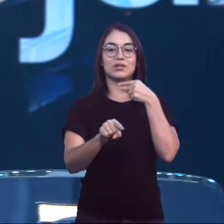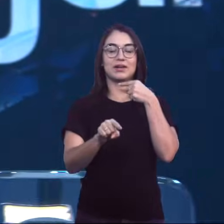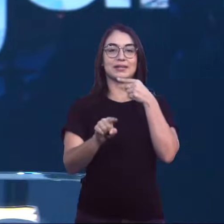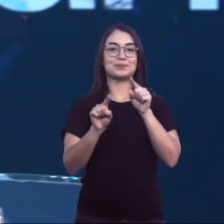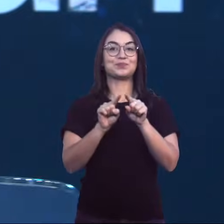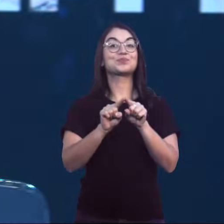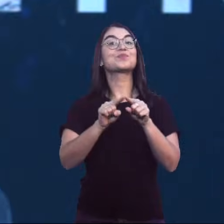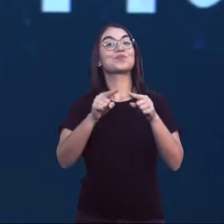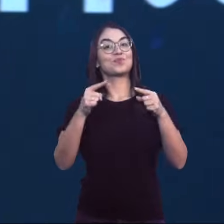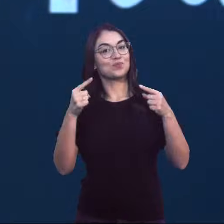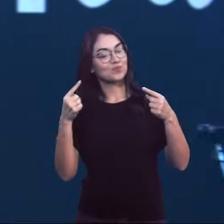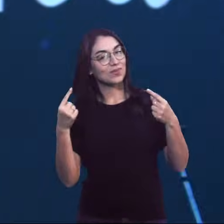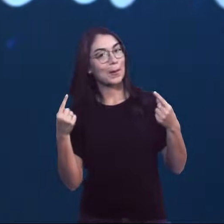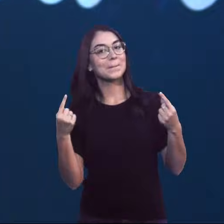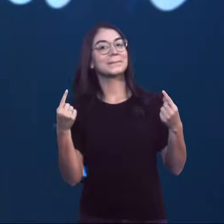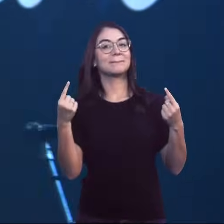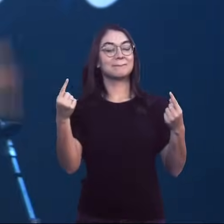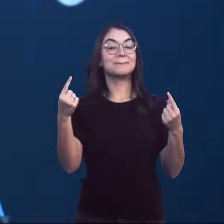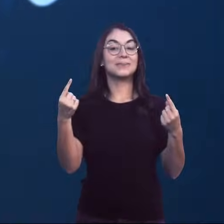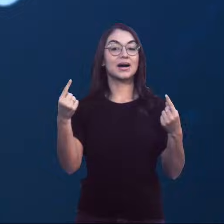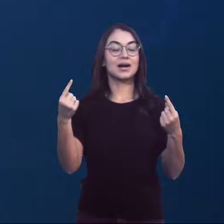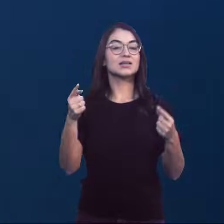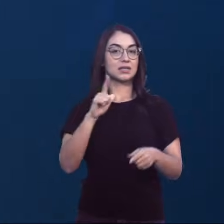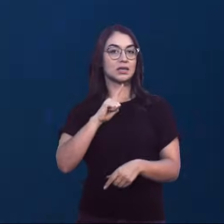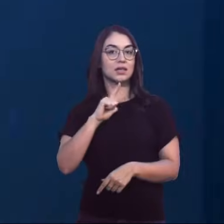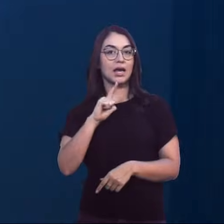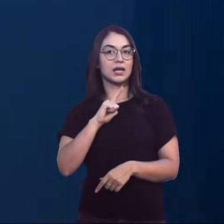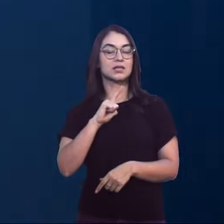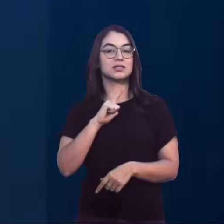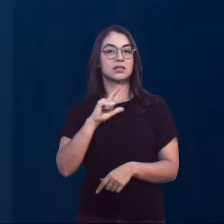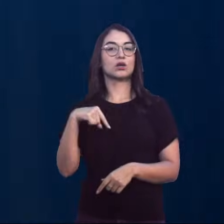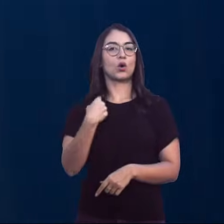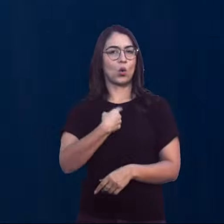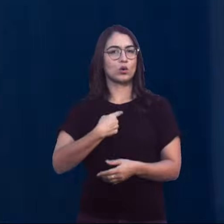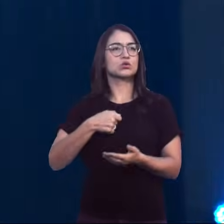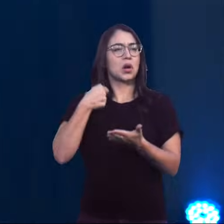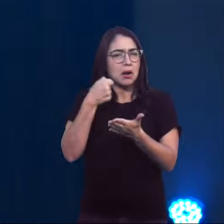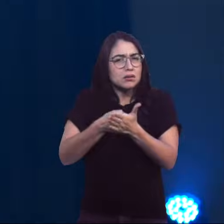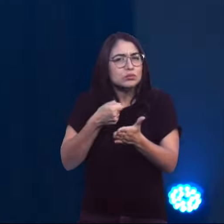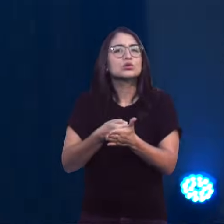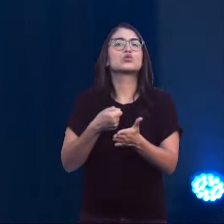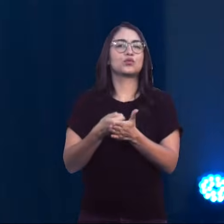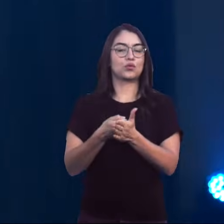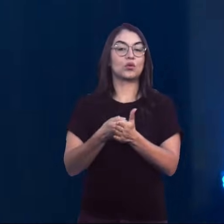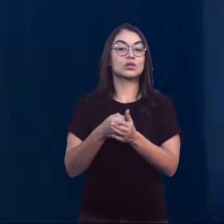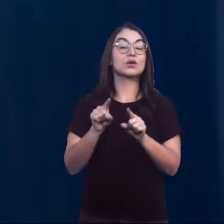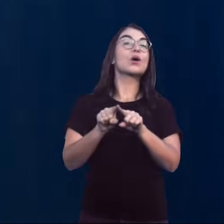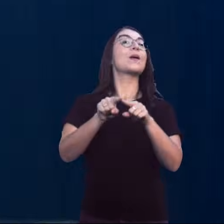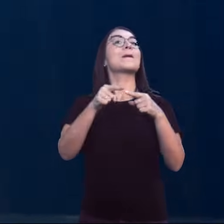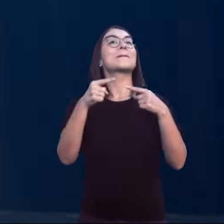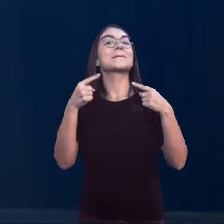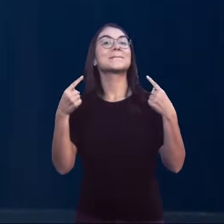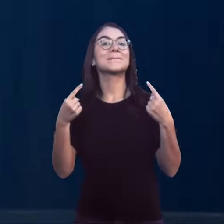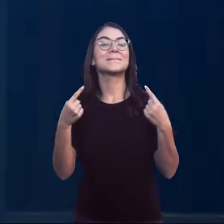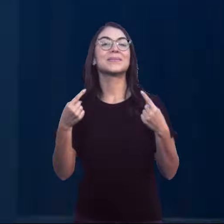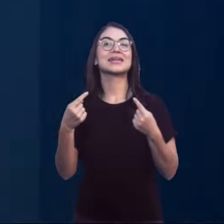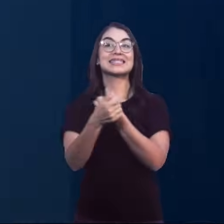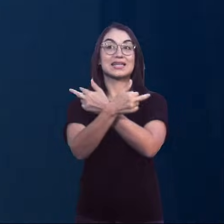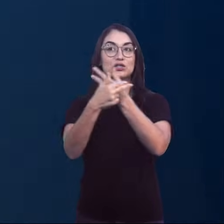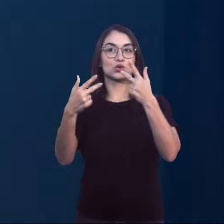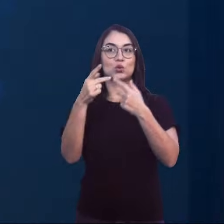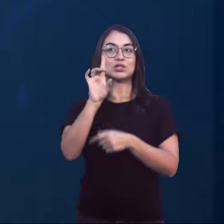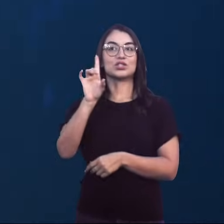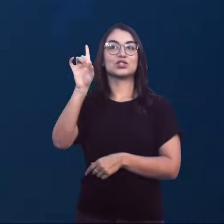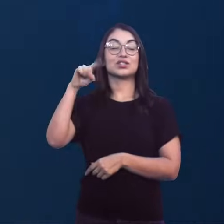o oposto de mérito e não de esforço. Então existe esforço na palavra de Deus, mas tem coisas de Deus